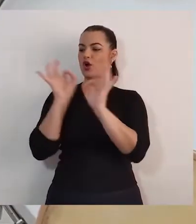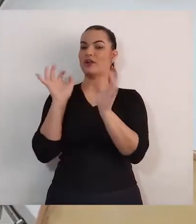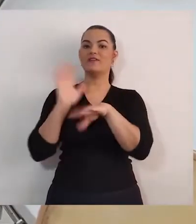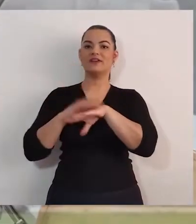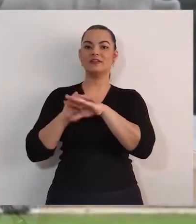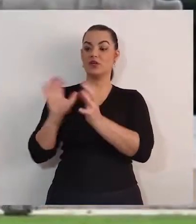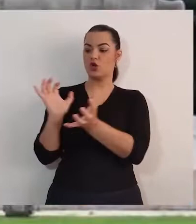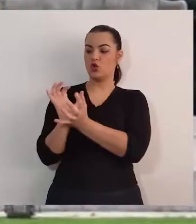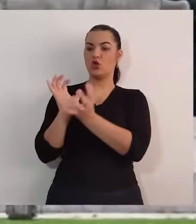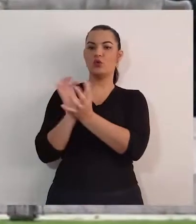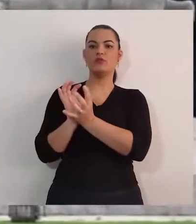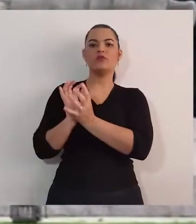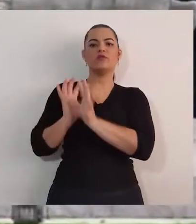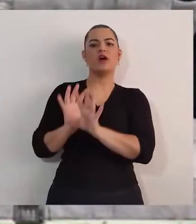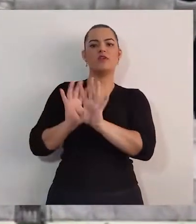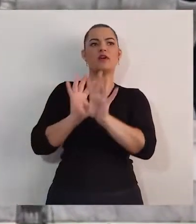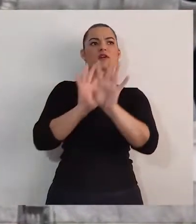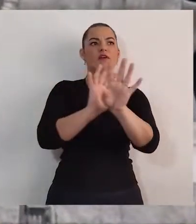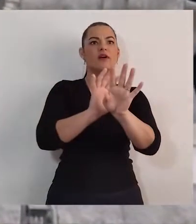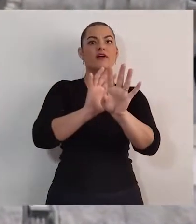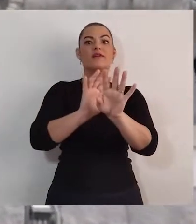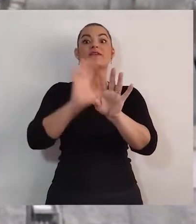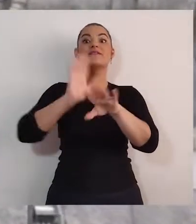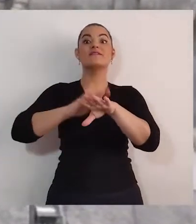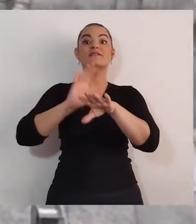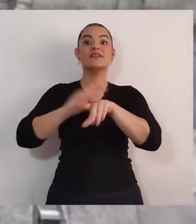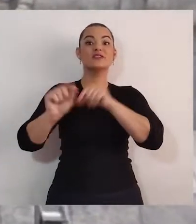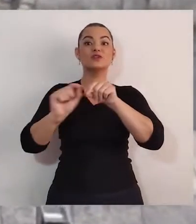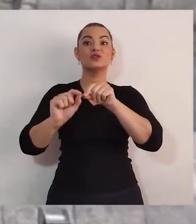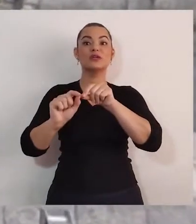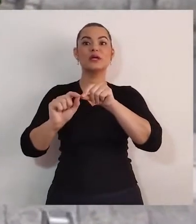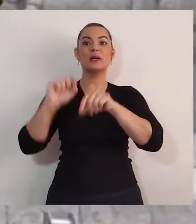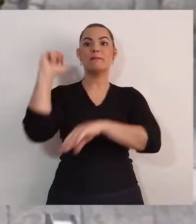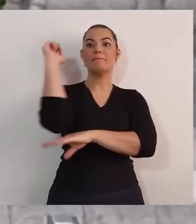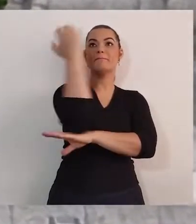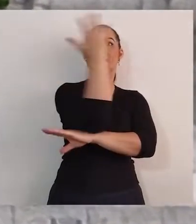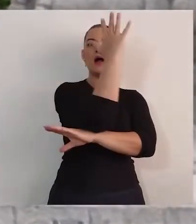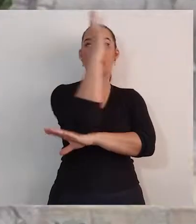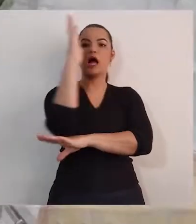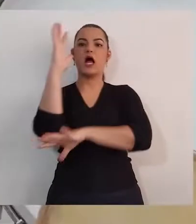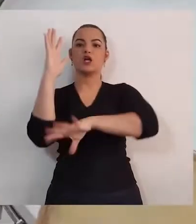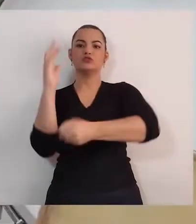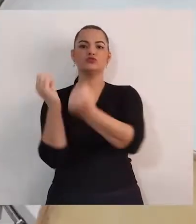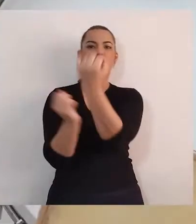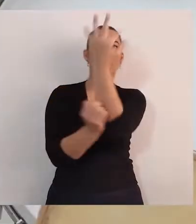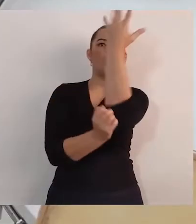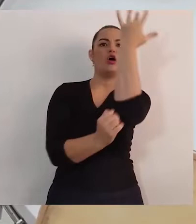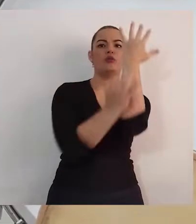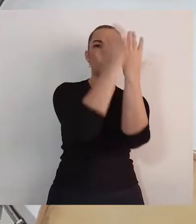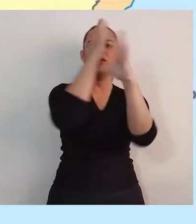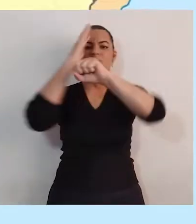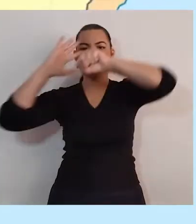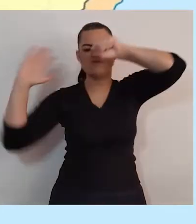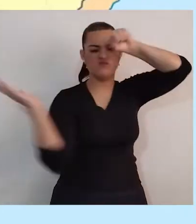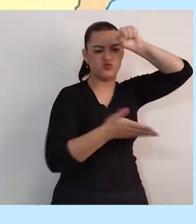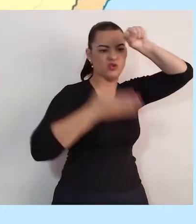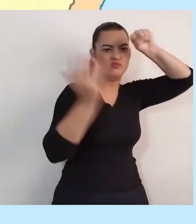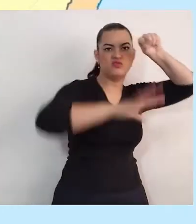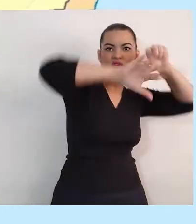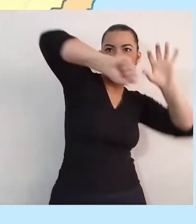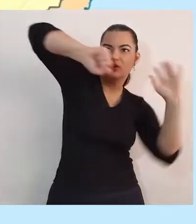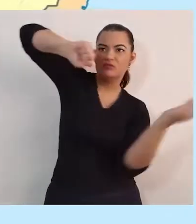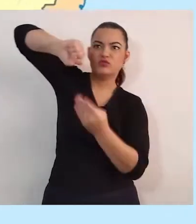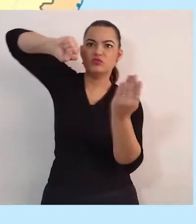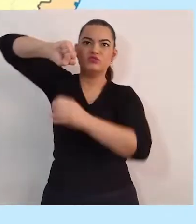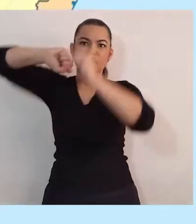os terrenos e, claro, cortando muito mato. São Paulo ficou desse tamanhão